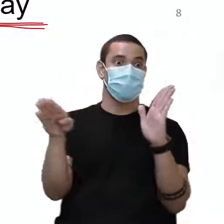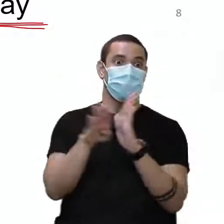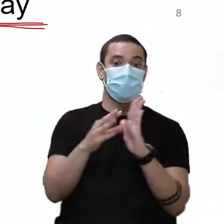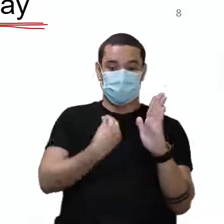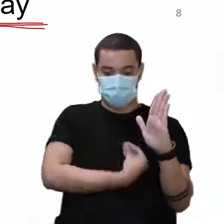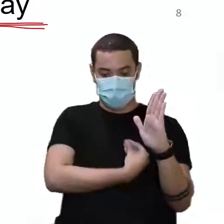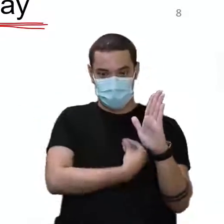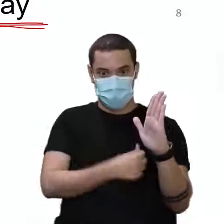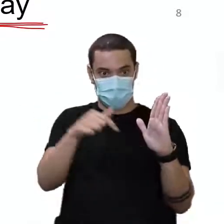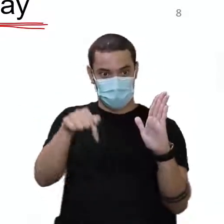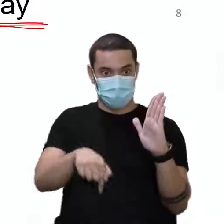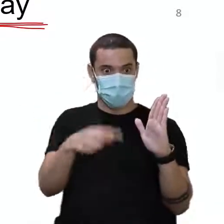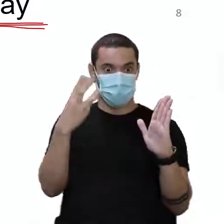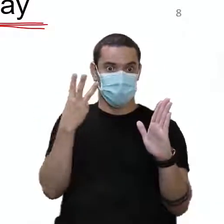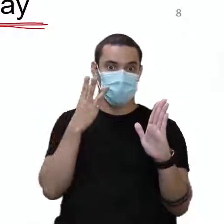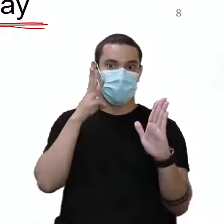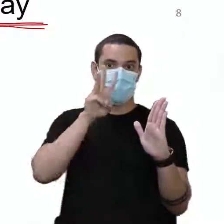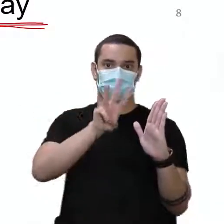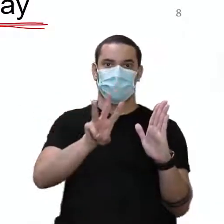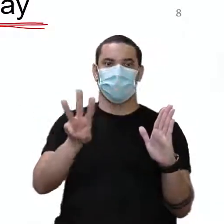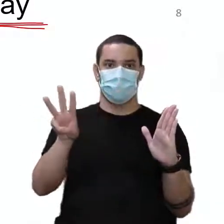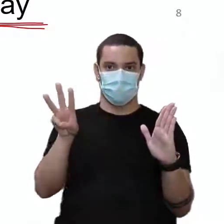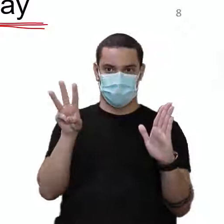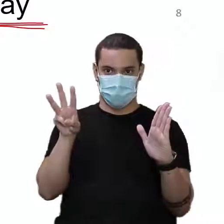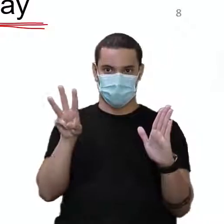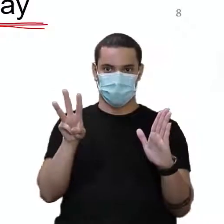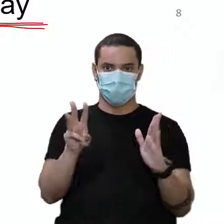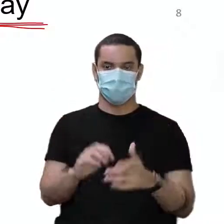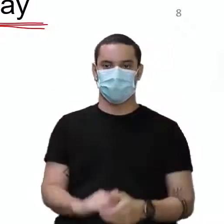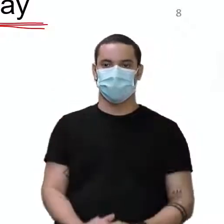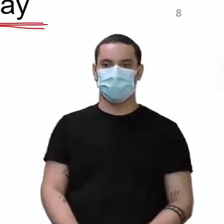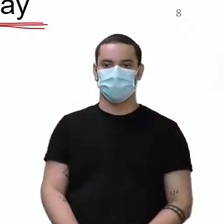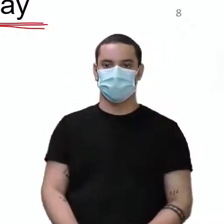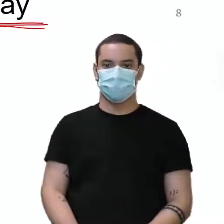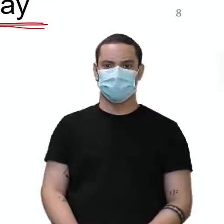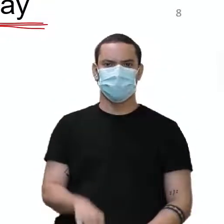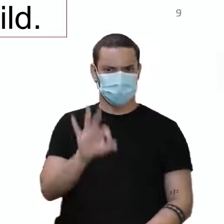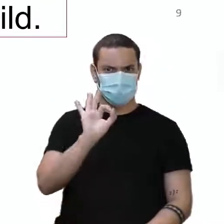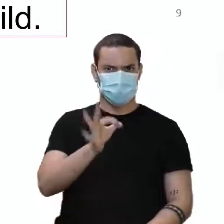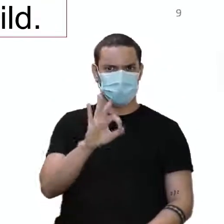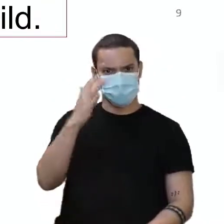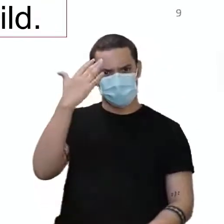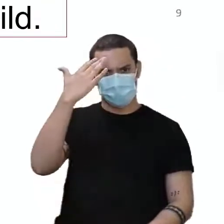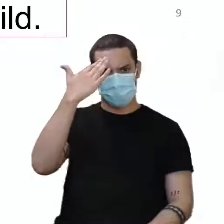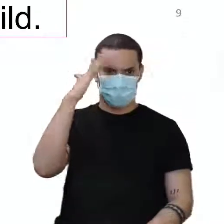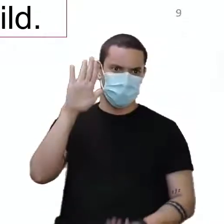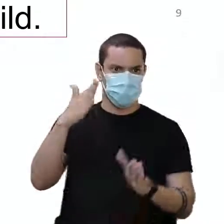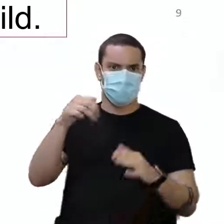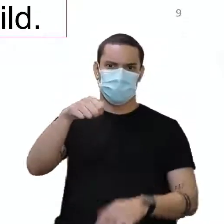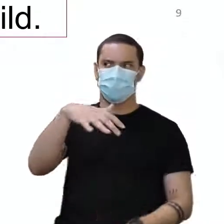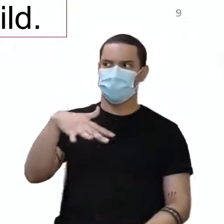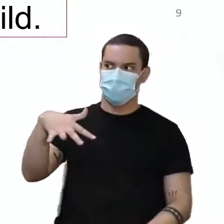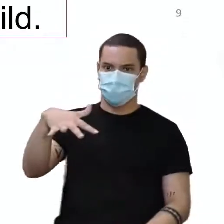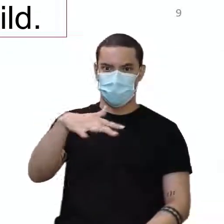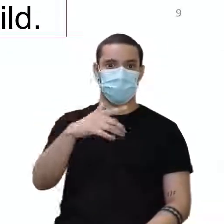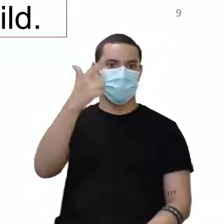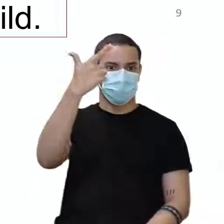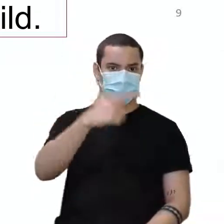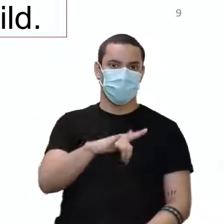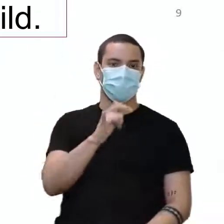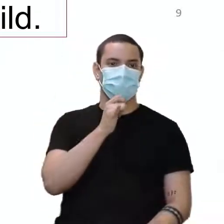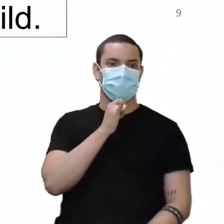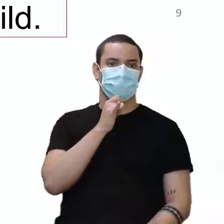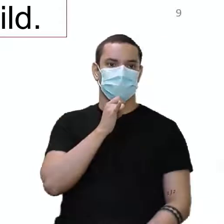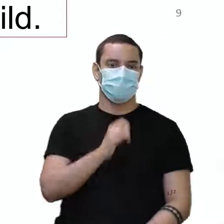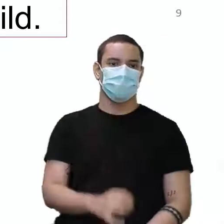Ela está na Irlanda for 3 days, há 3 dias. Pegaram aí a situação? Vamos mais aí, temos outro exemplo.